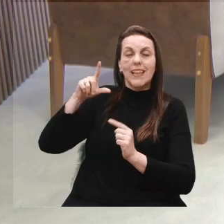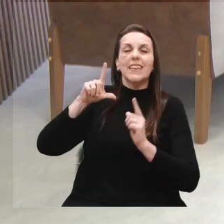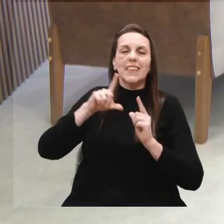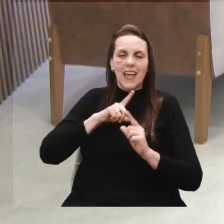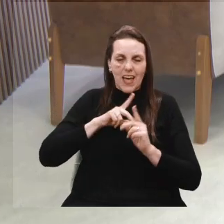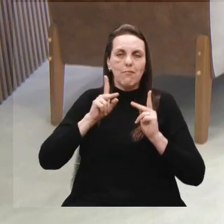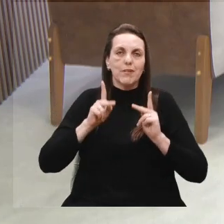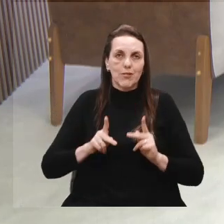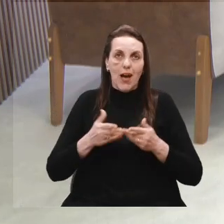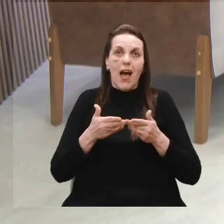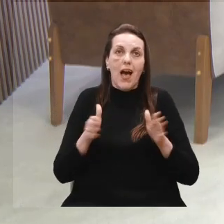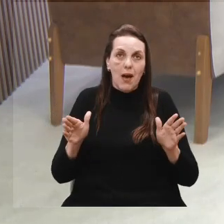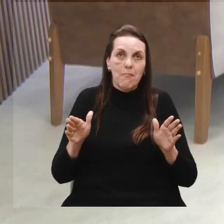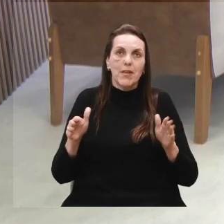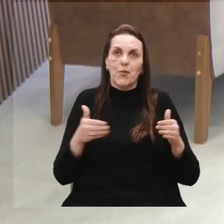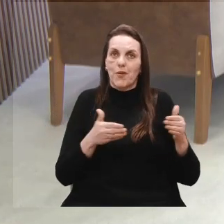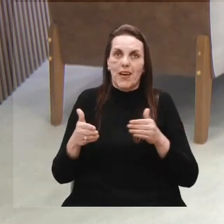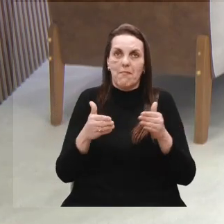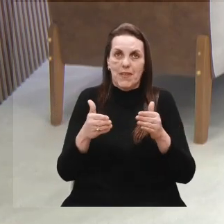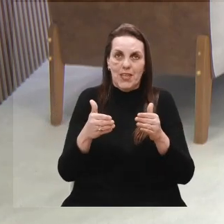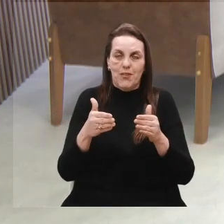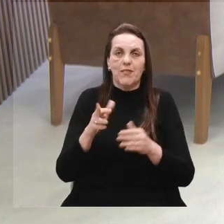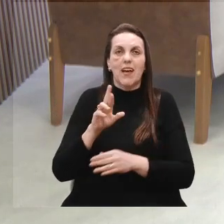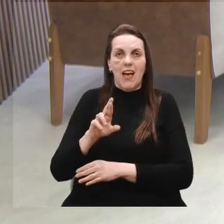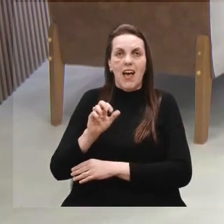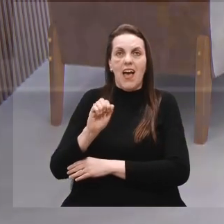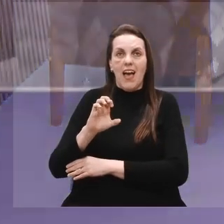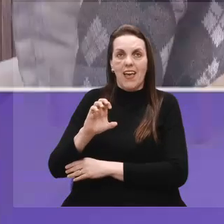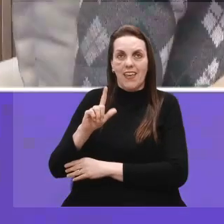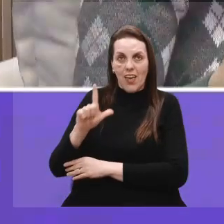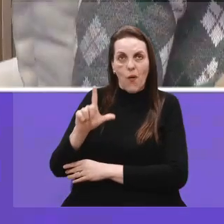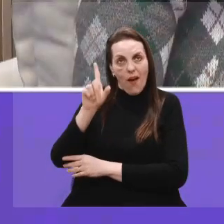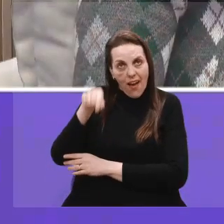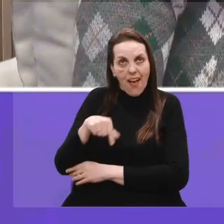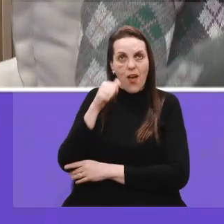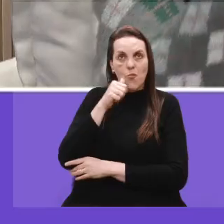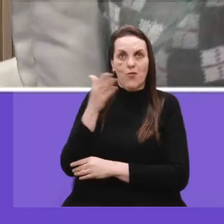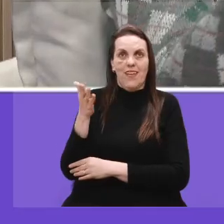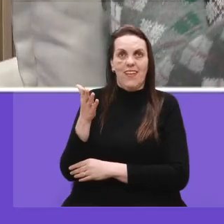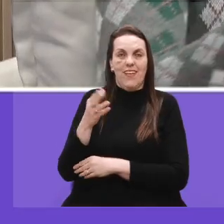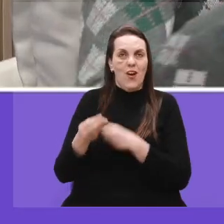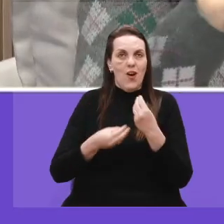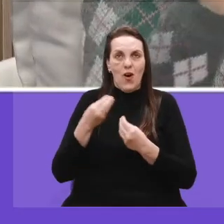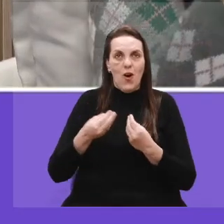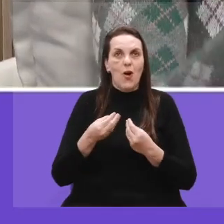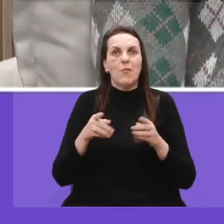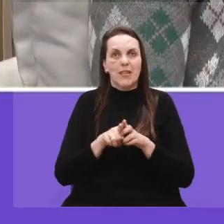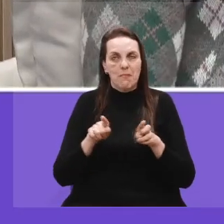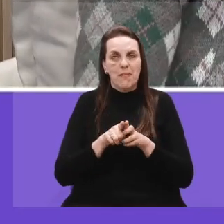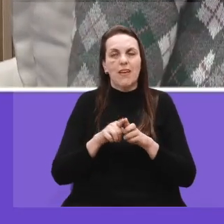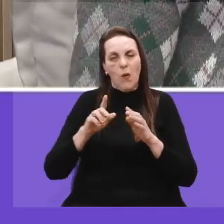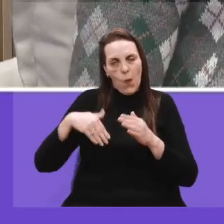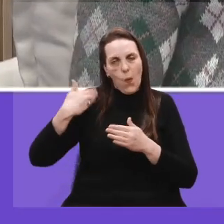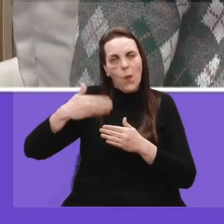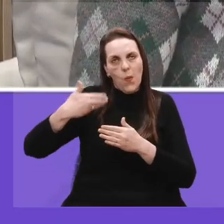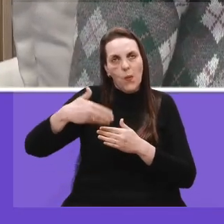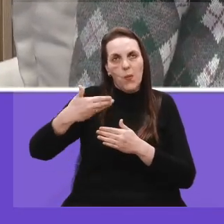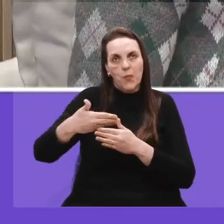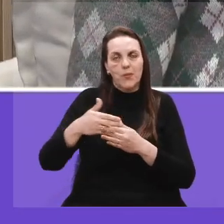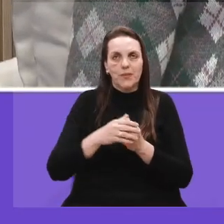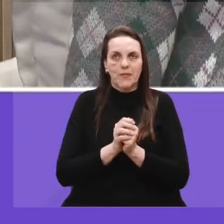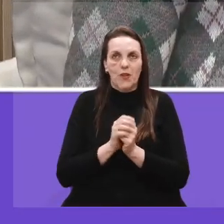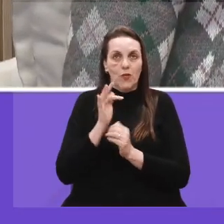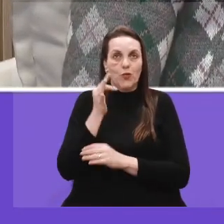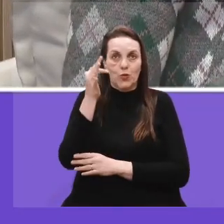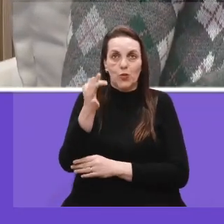gente que abriu os caminhos, né? Sim. E a Raquel foi uma dessas mulheres, como daqui para frente também tem outras que abrem,